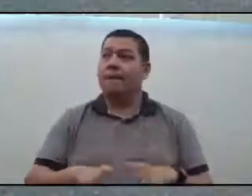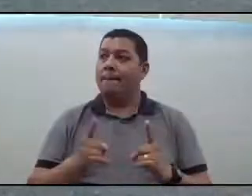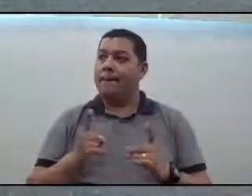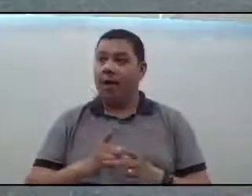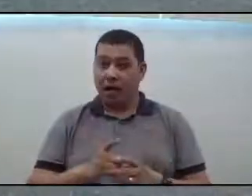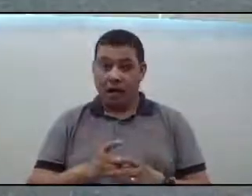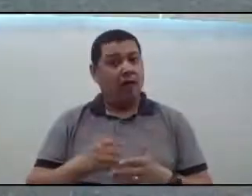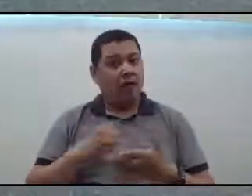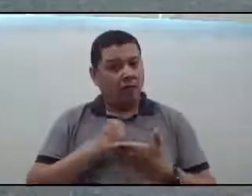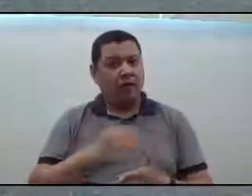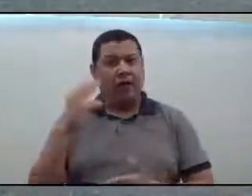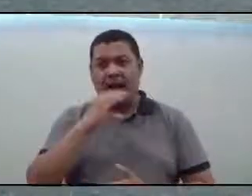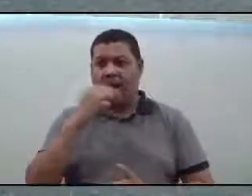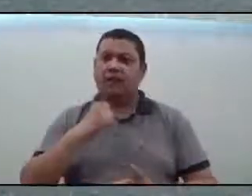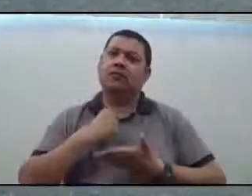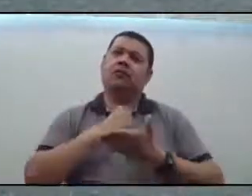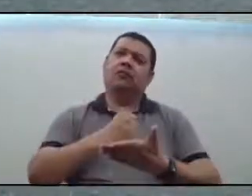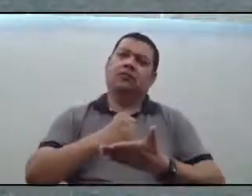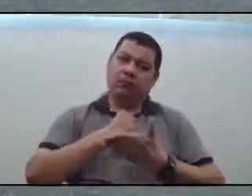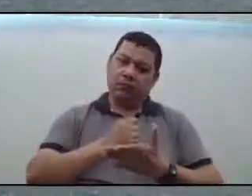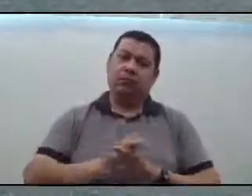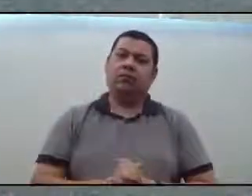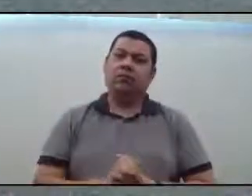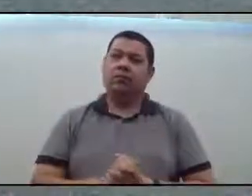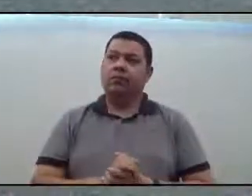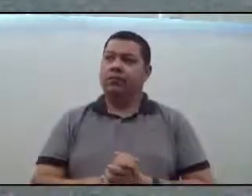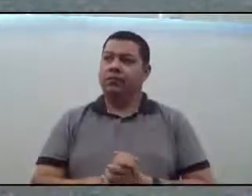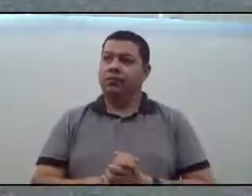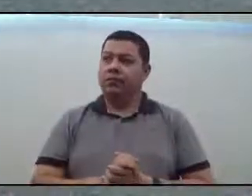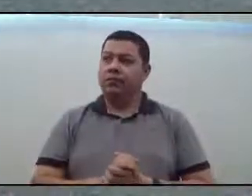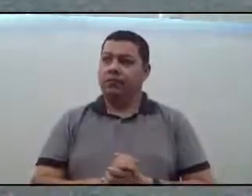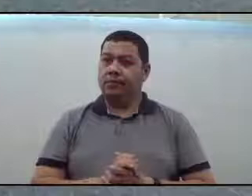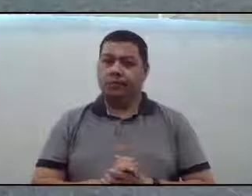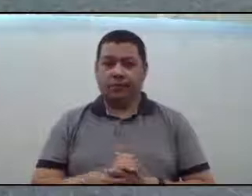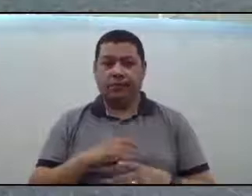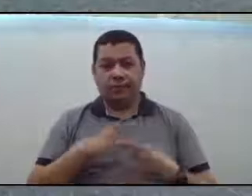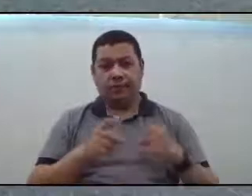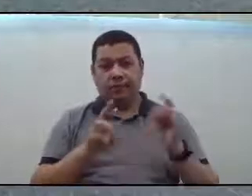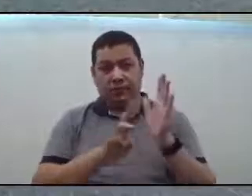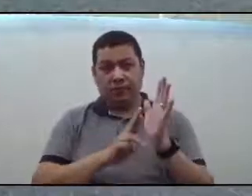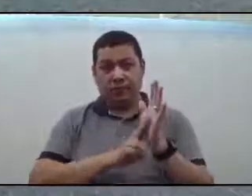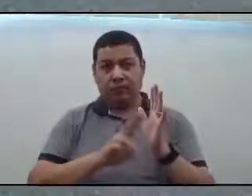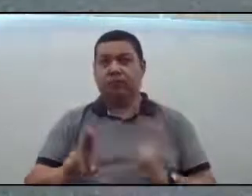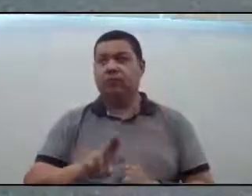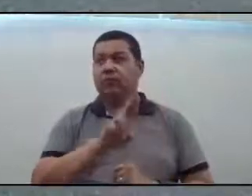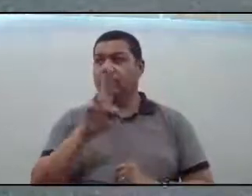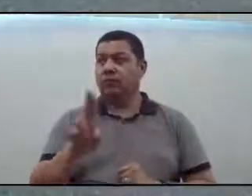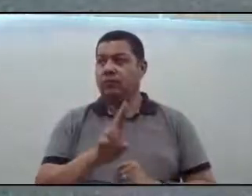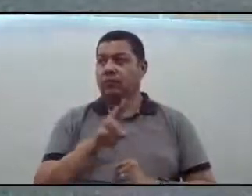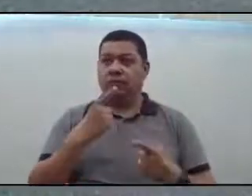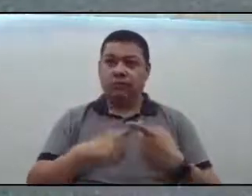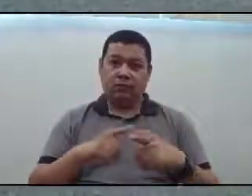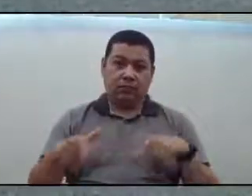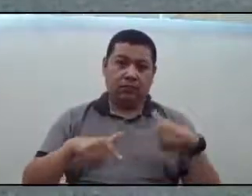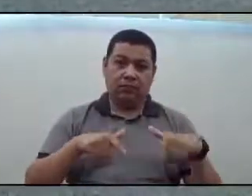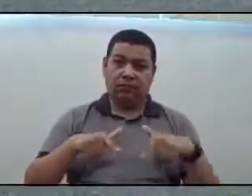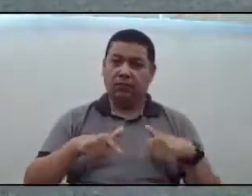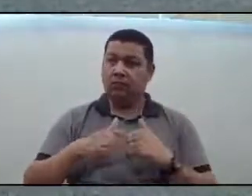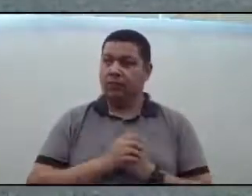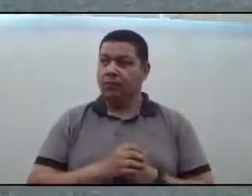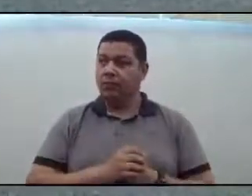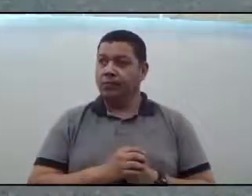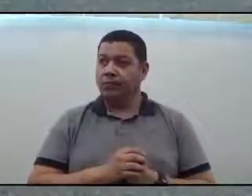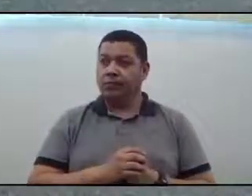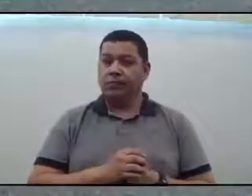pé do chão, vamos atender a população. Não só a população do Riozinho que utiliza o trabalho desse médico